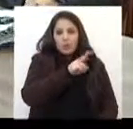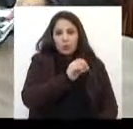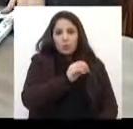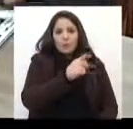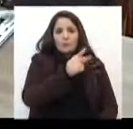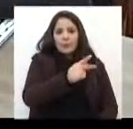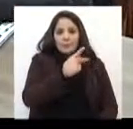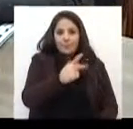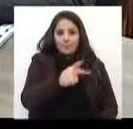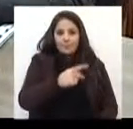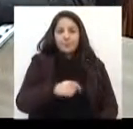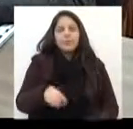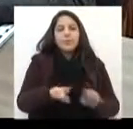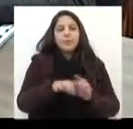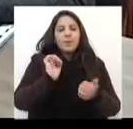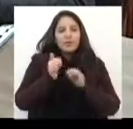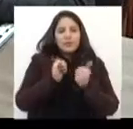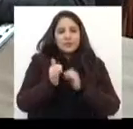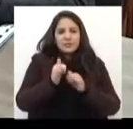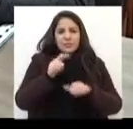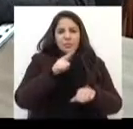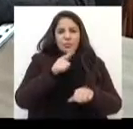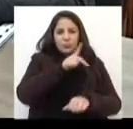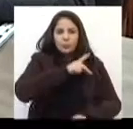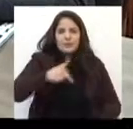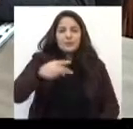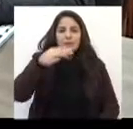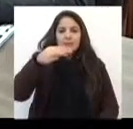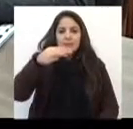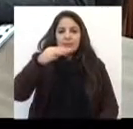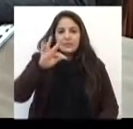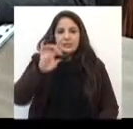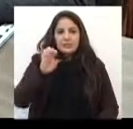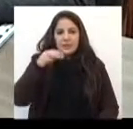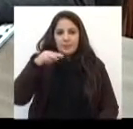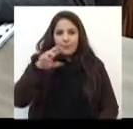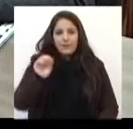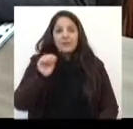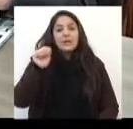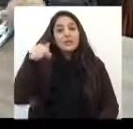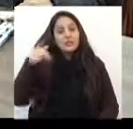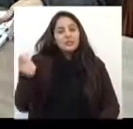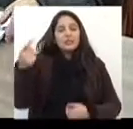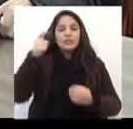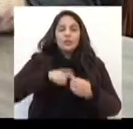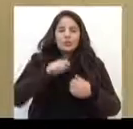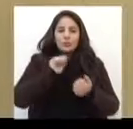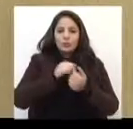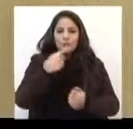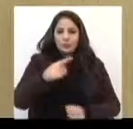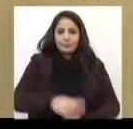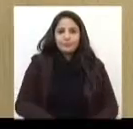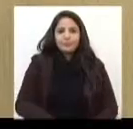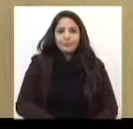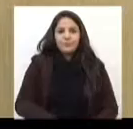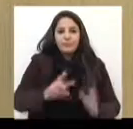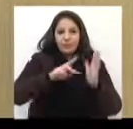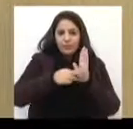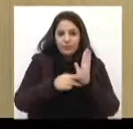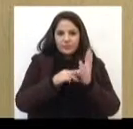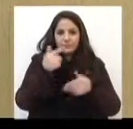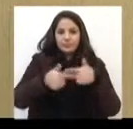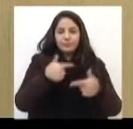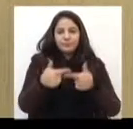uma avaliação sobre o presidente interino Michel Temer. Ana, a gente retorna ao estúdio contigo. O Sindicato